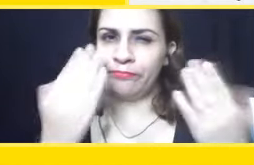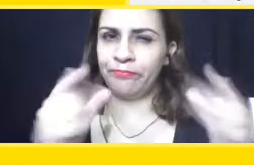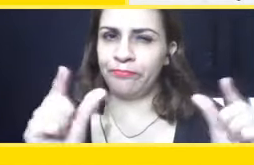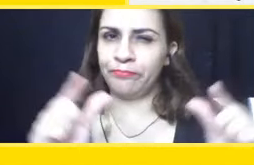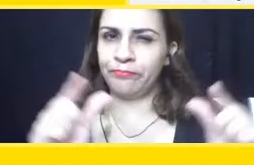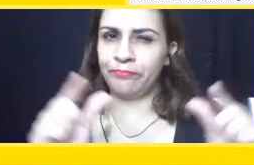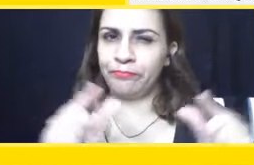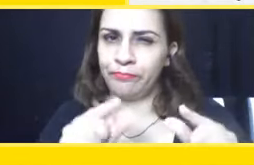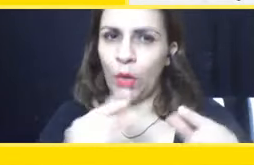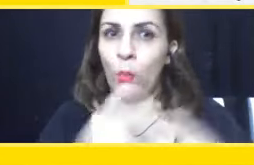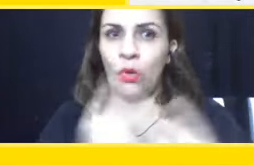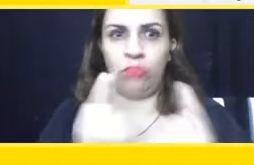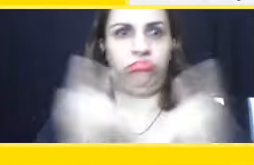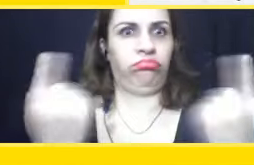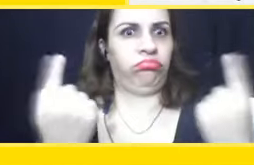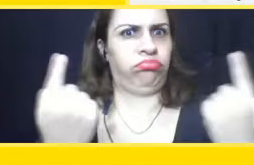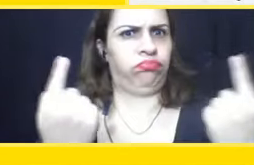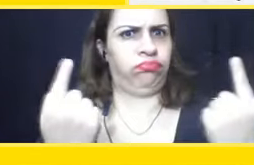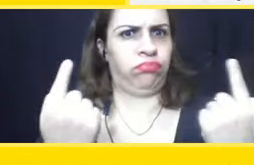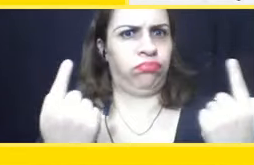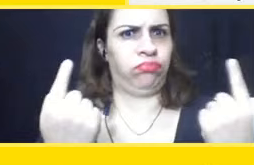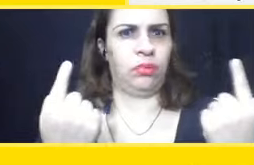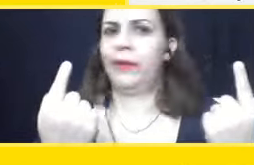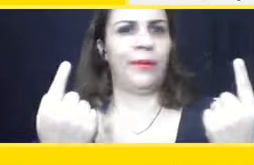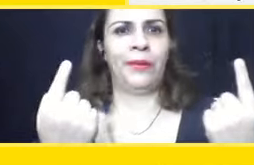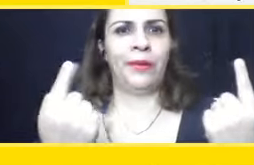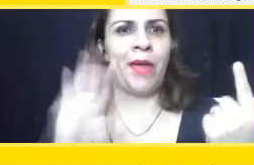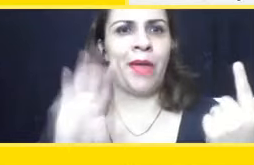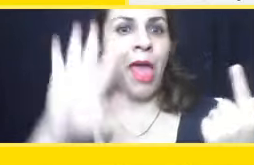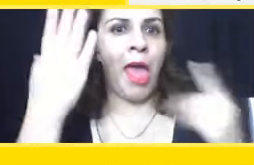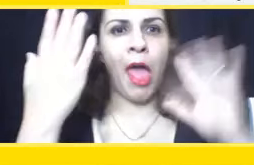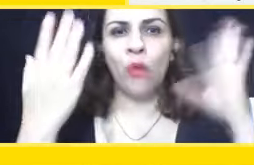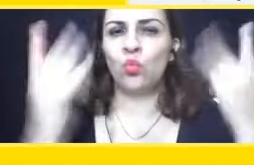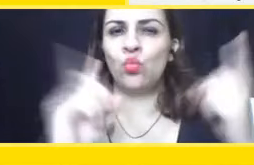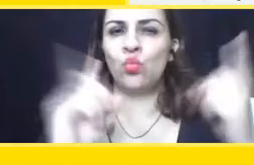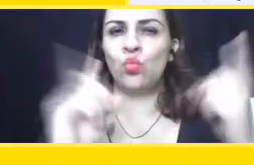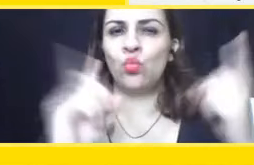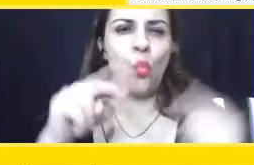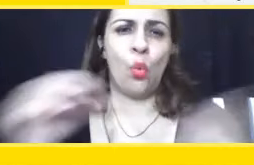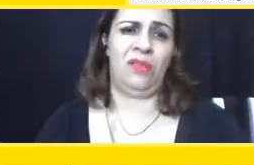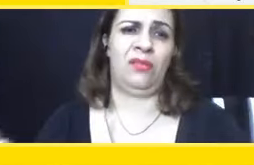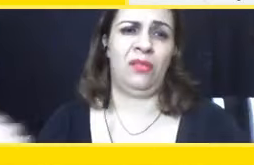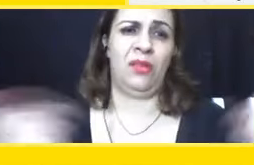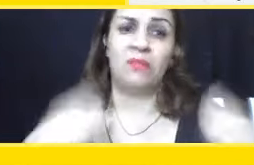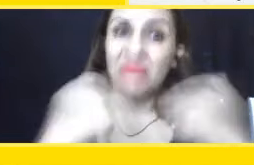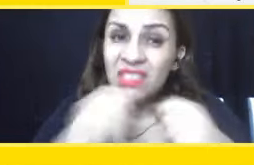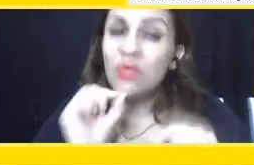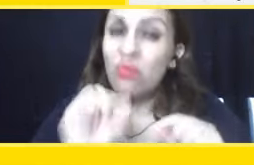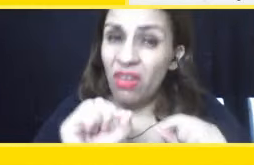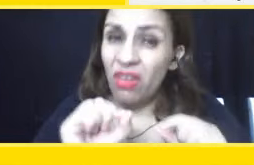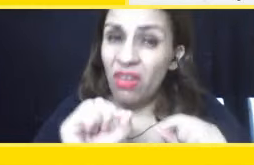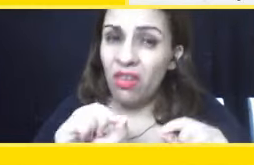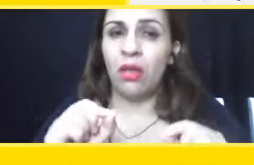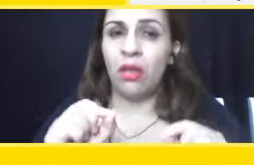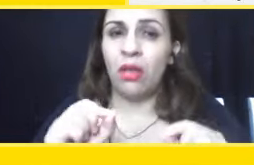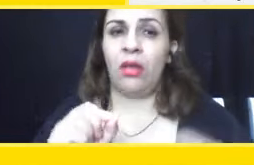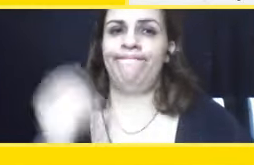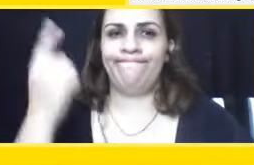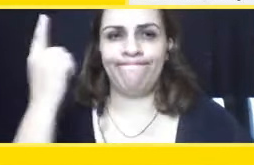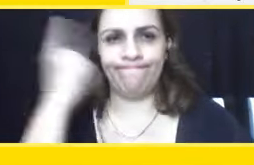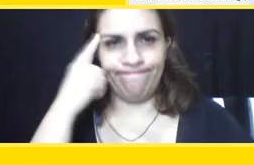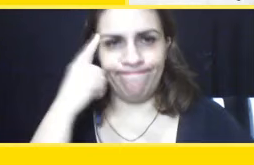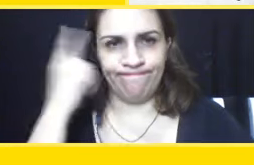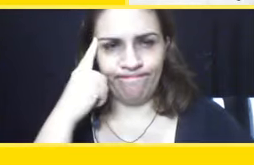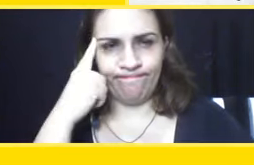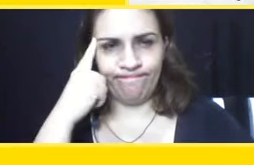Os extremos, nesse ponto, não vai se resolver. O que é necessário, na minha visão, é ter coerência,